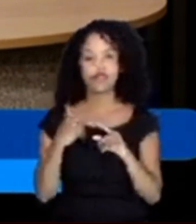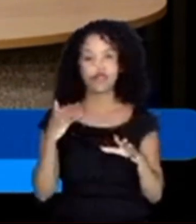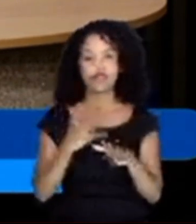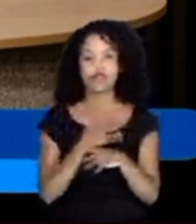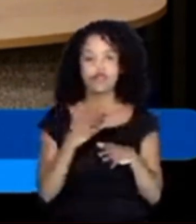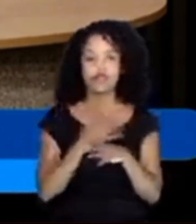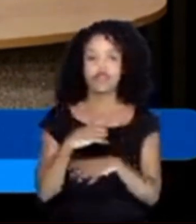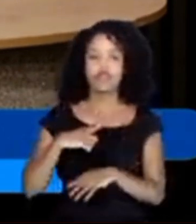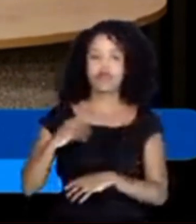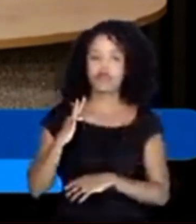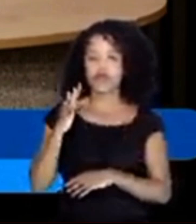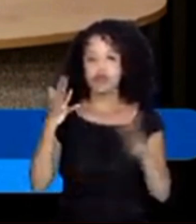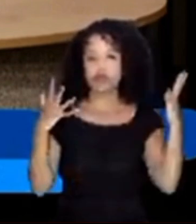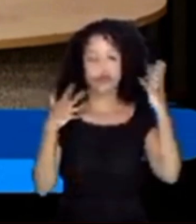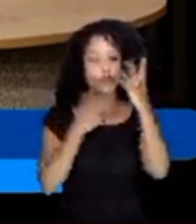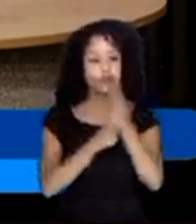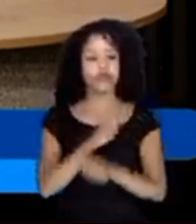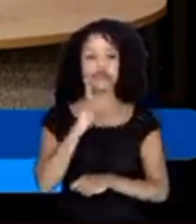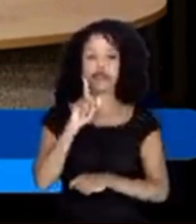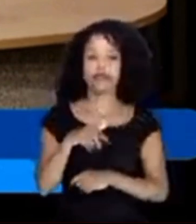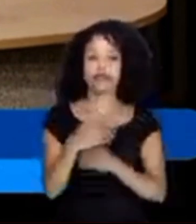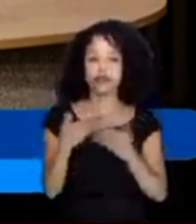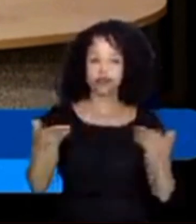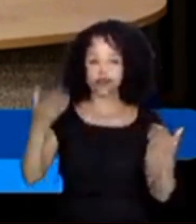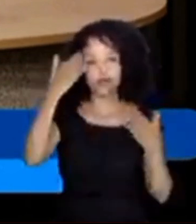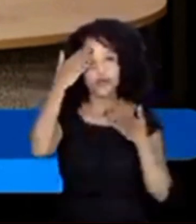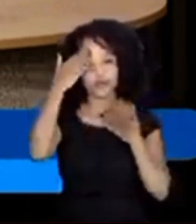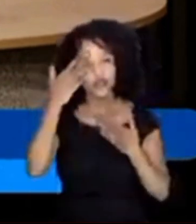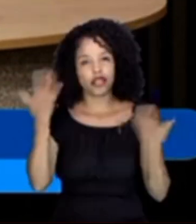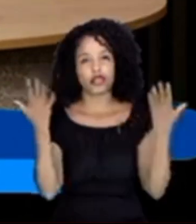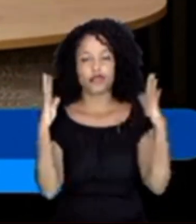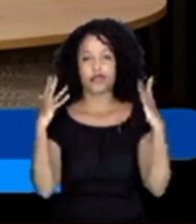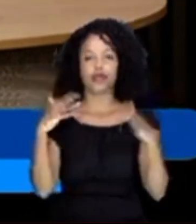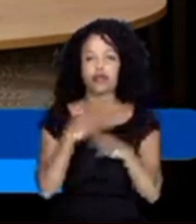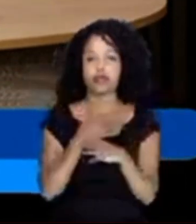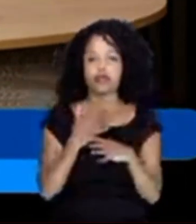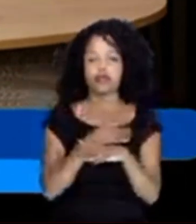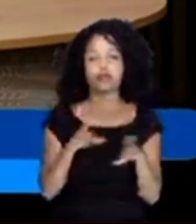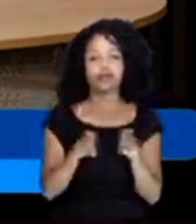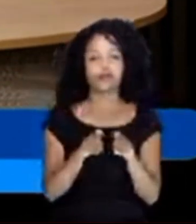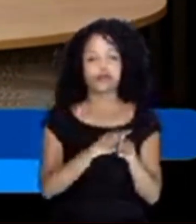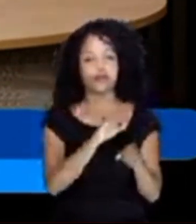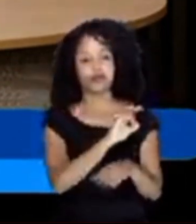brilhante. Era isso, senhor presidente. Agradeço e parabenizo a cidade e os moradores de Vertente do Lério.